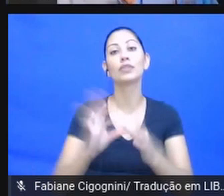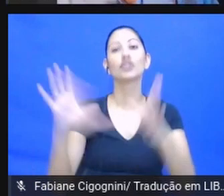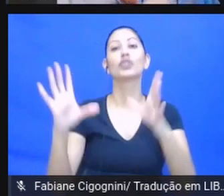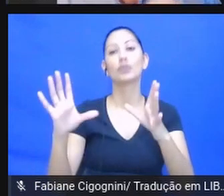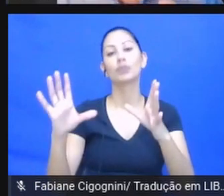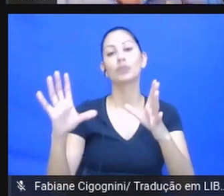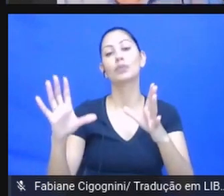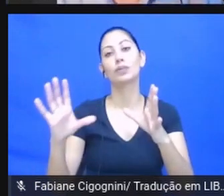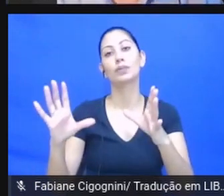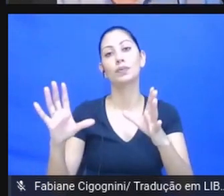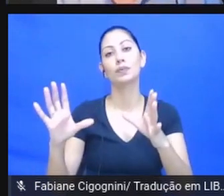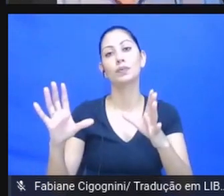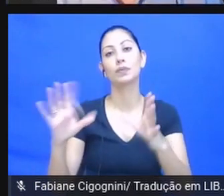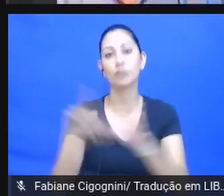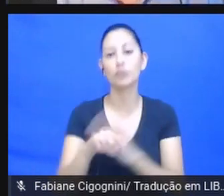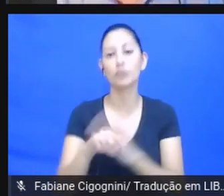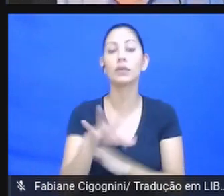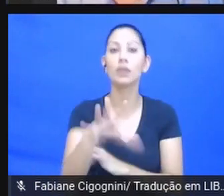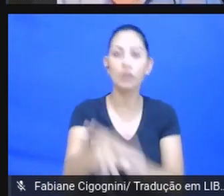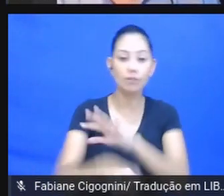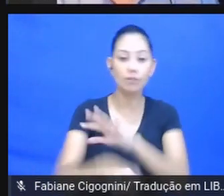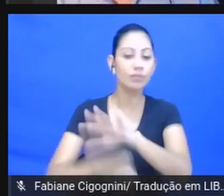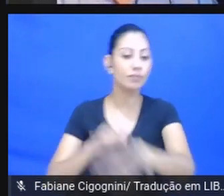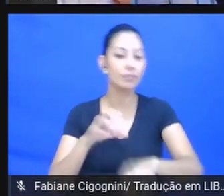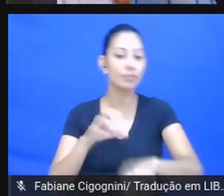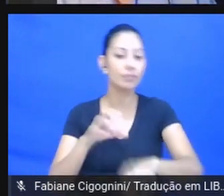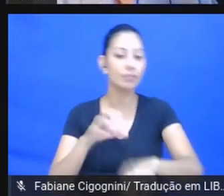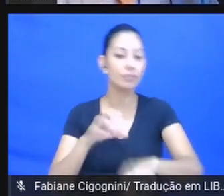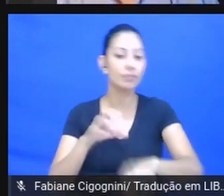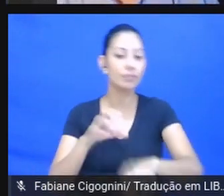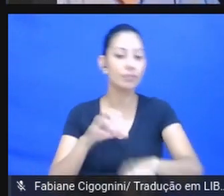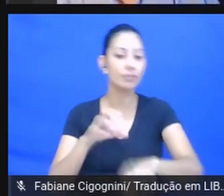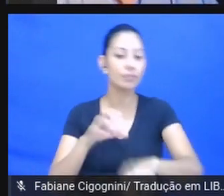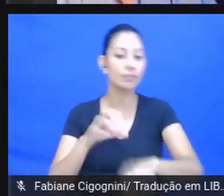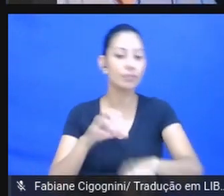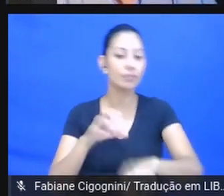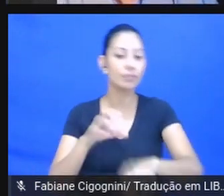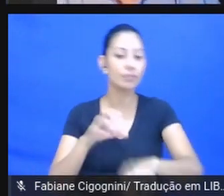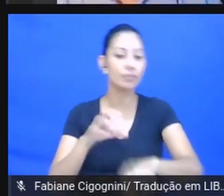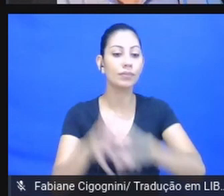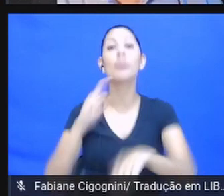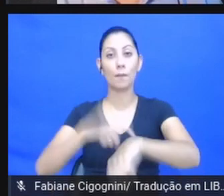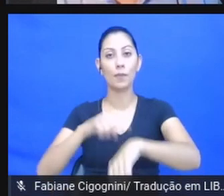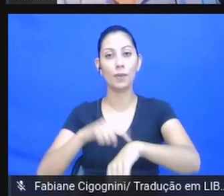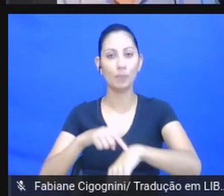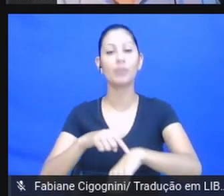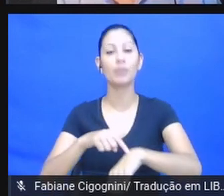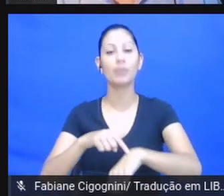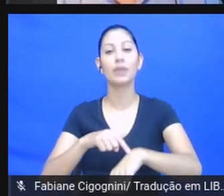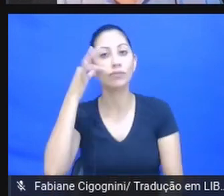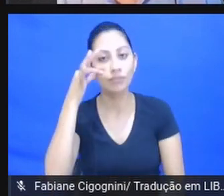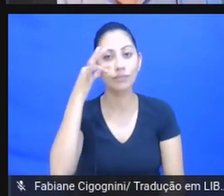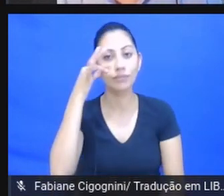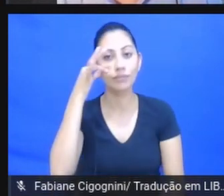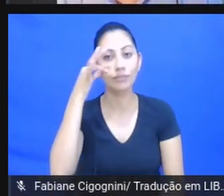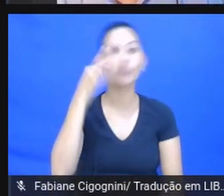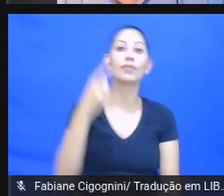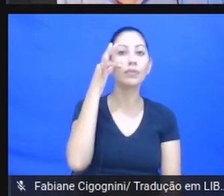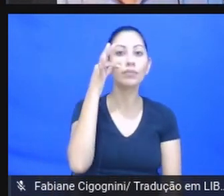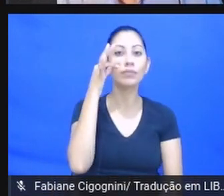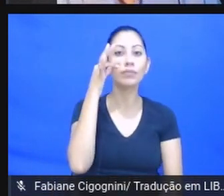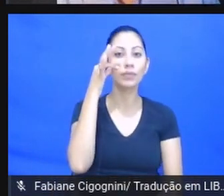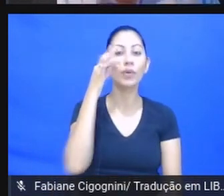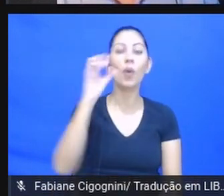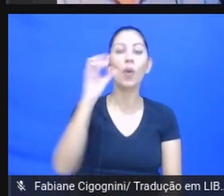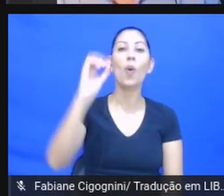Então, os momentos presenciais, sejam fisicamente ou sejam presenciais online,